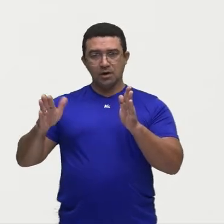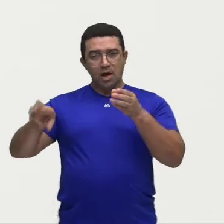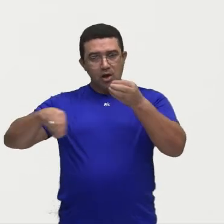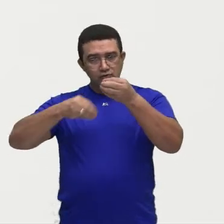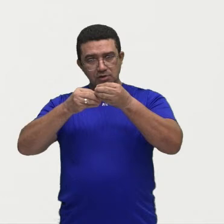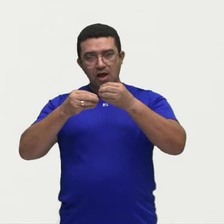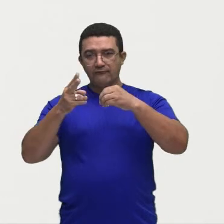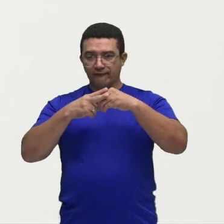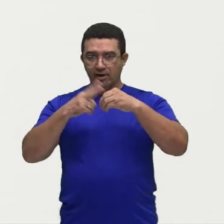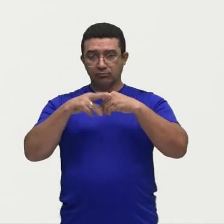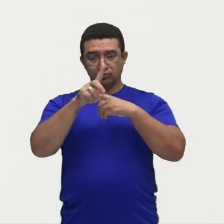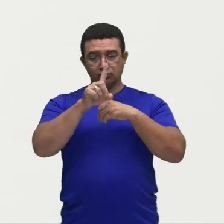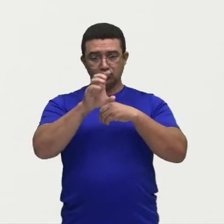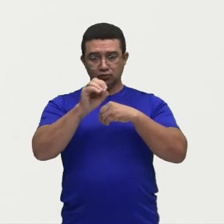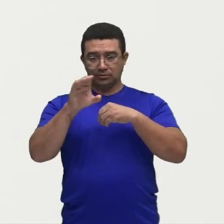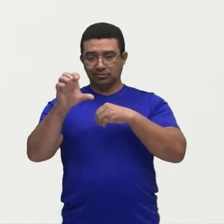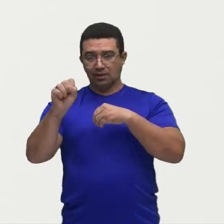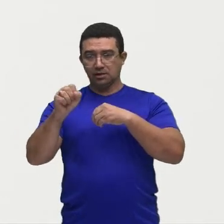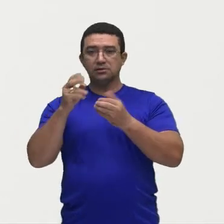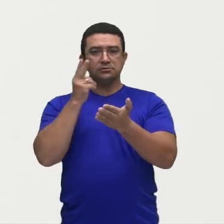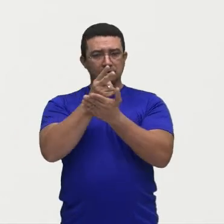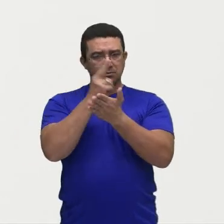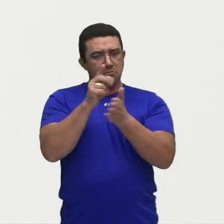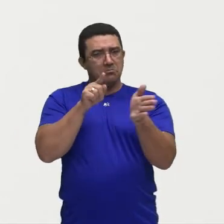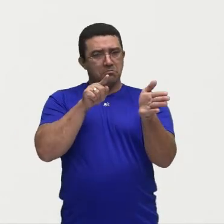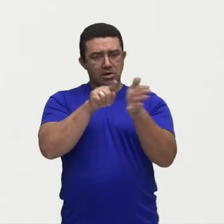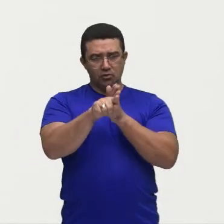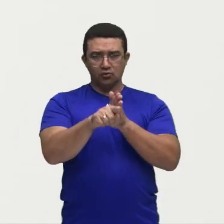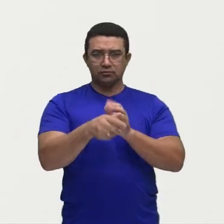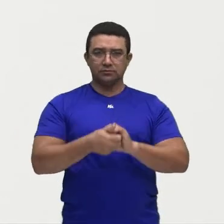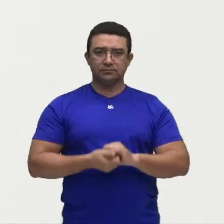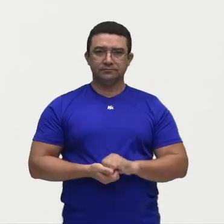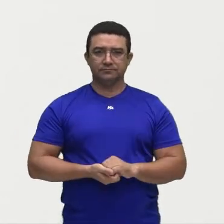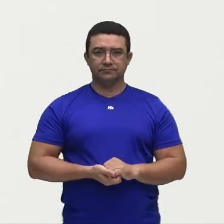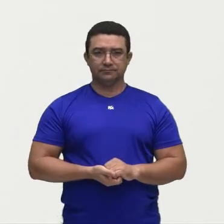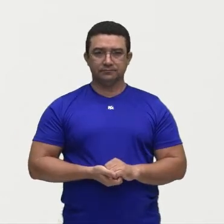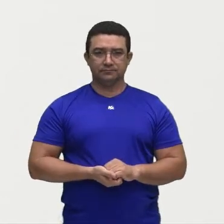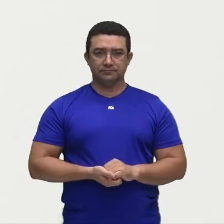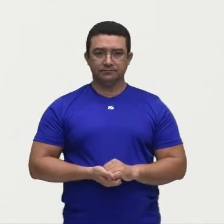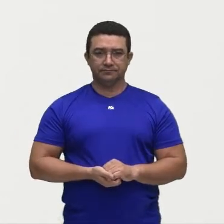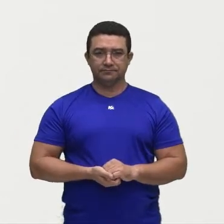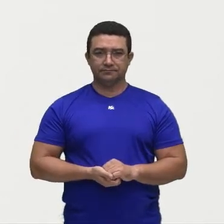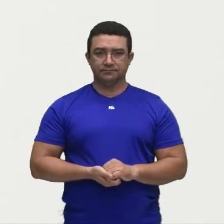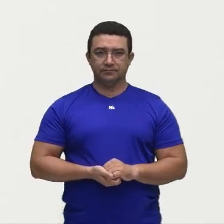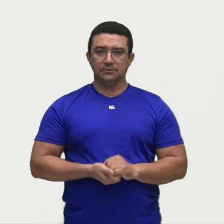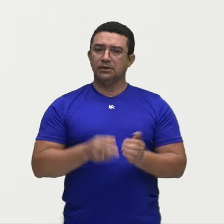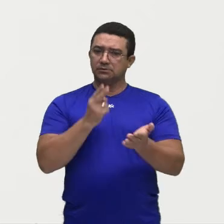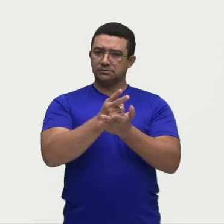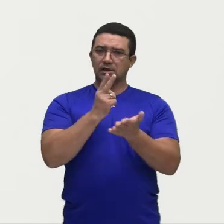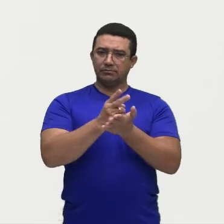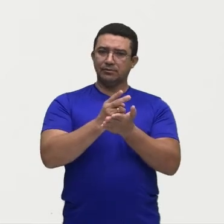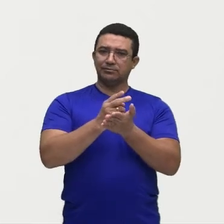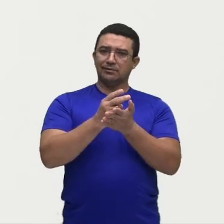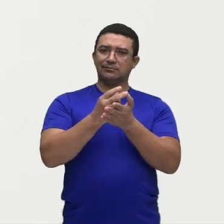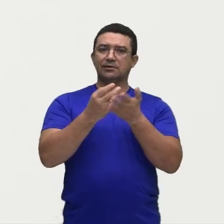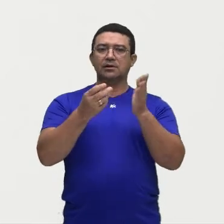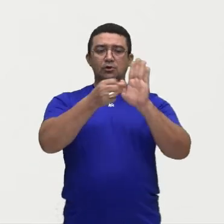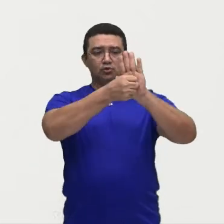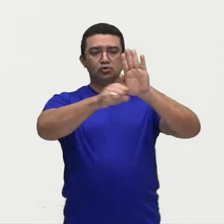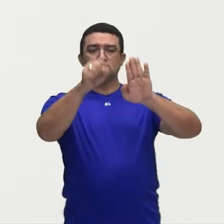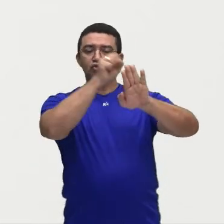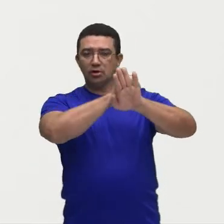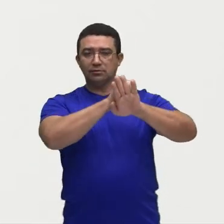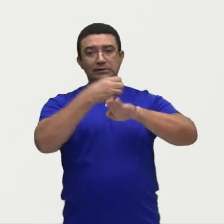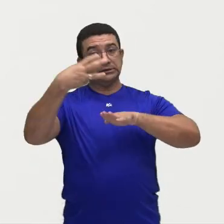Como vocês veem, todas as perguntas aqui, ó. Das, sempre acompanhando o sujeito, que é a